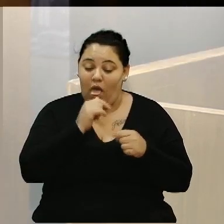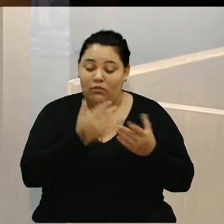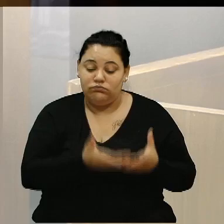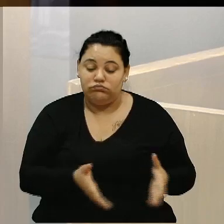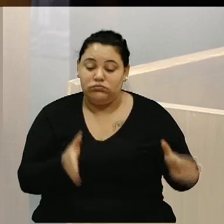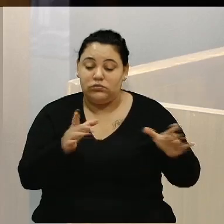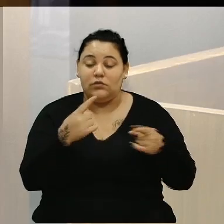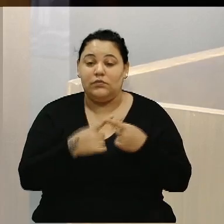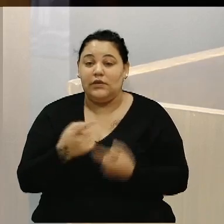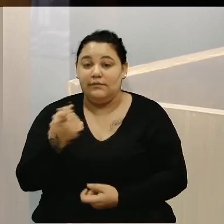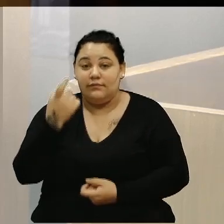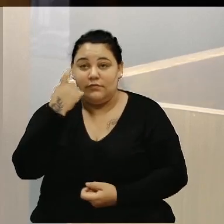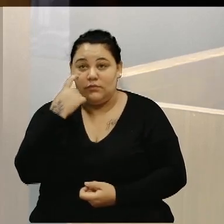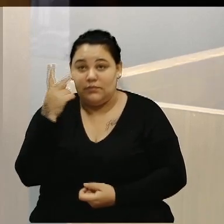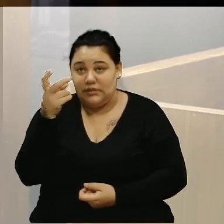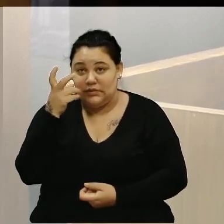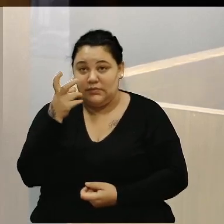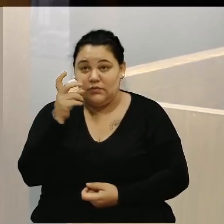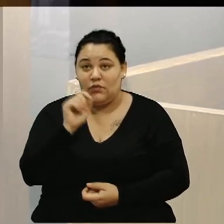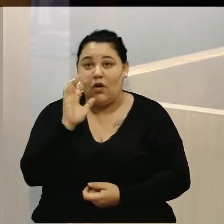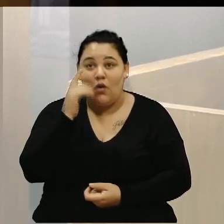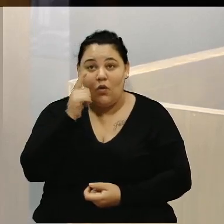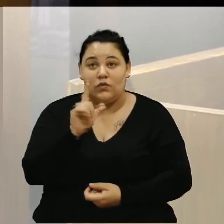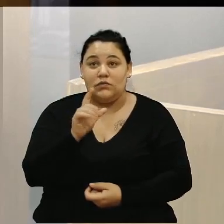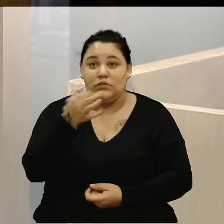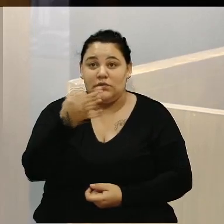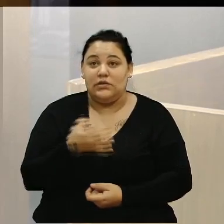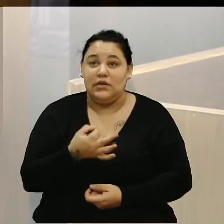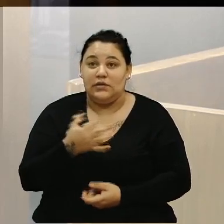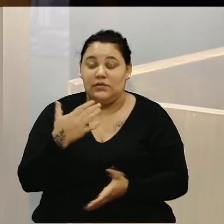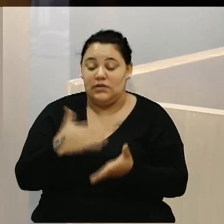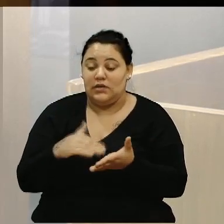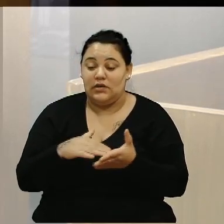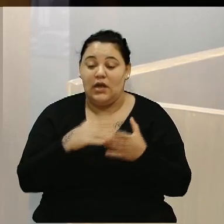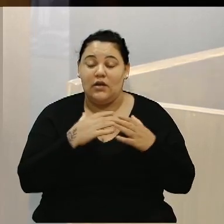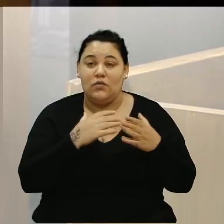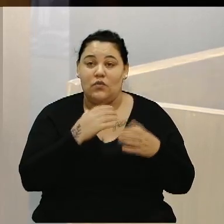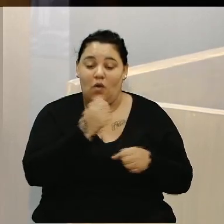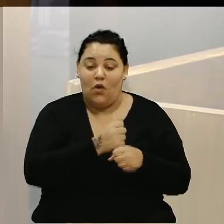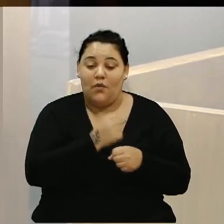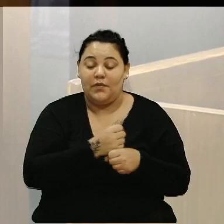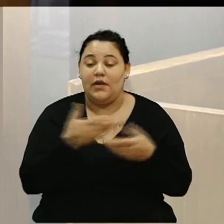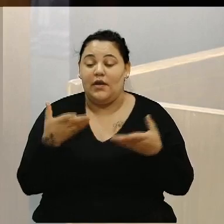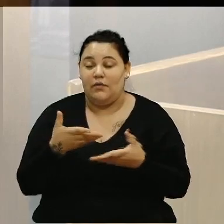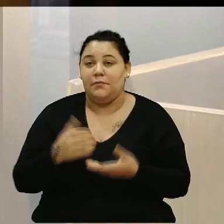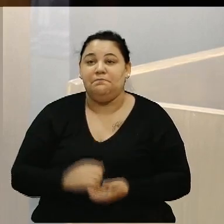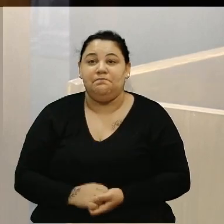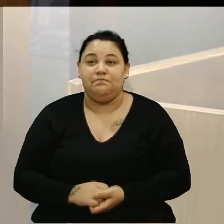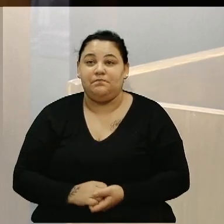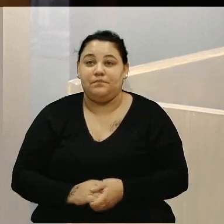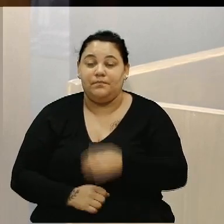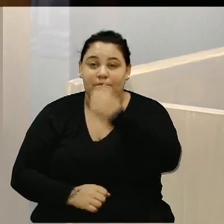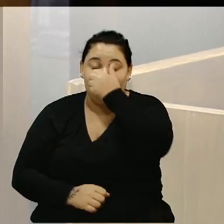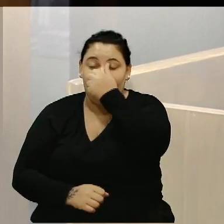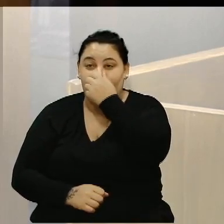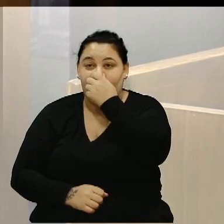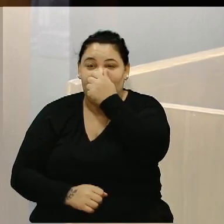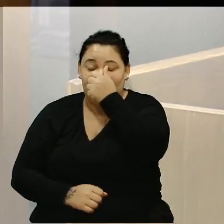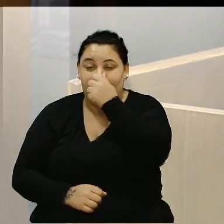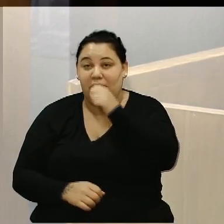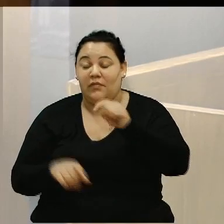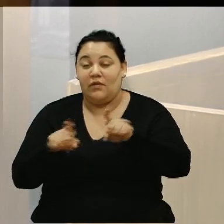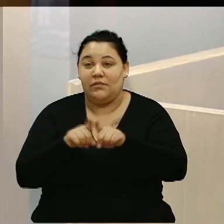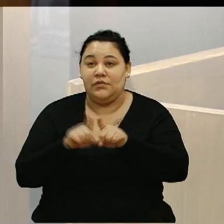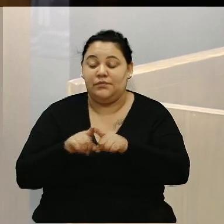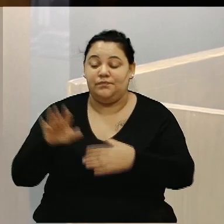porque viu alguma coisa que deu certo quando ele foi secretário de obras e agora está implantando. Inclusive, prometeu lá no meu bairro,